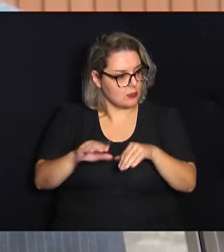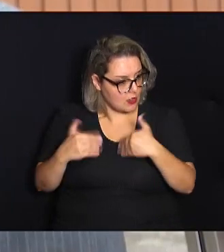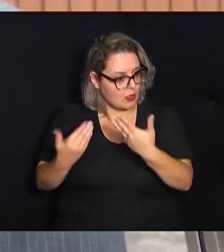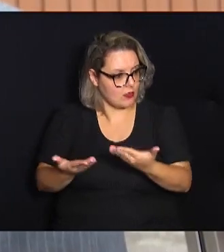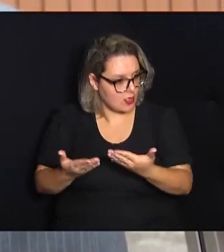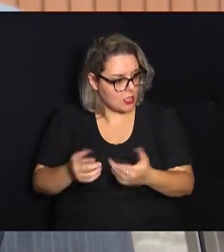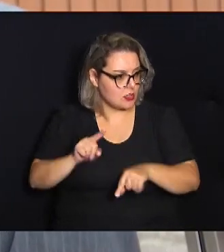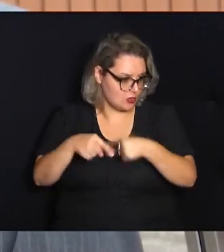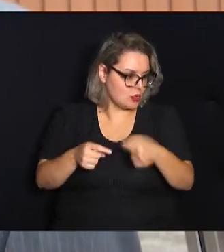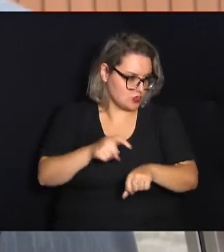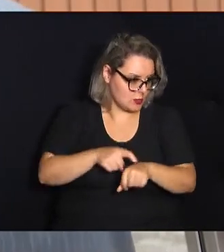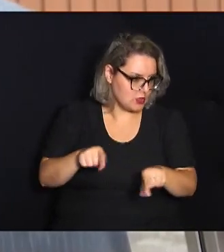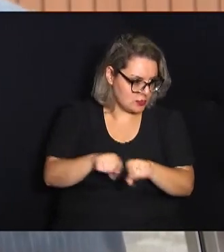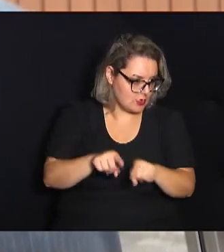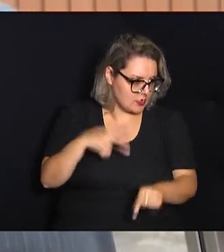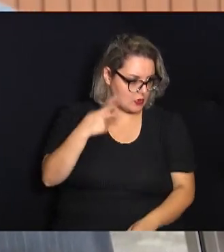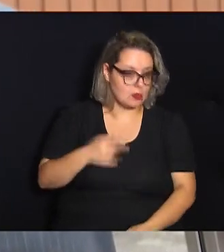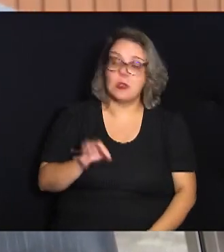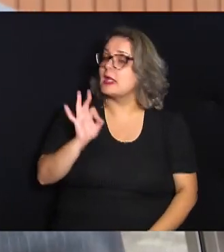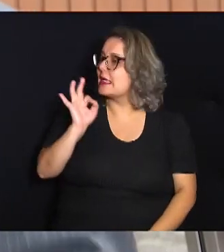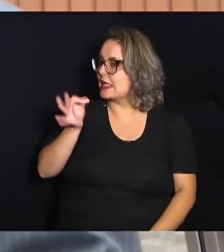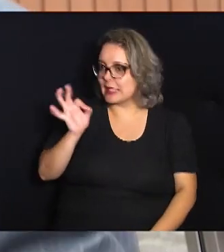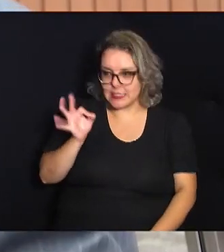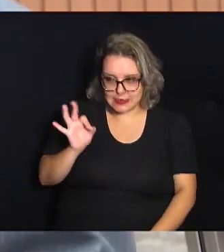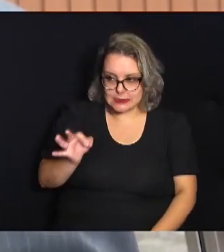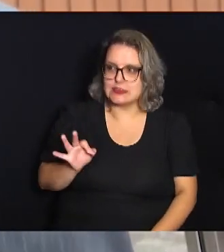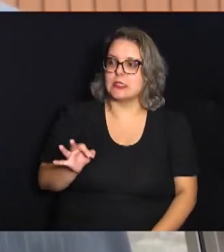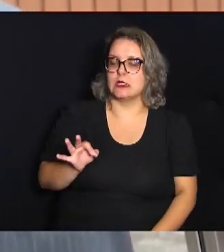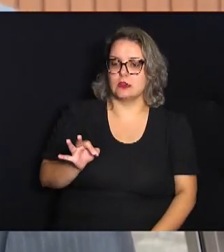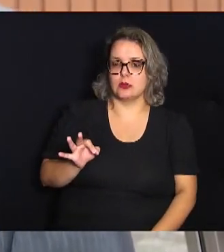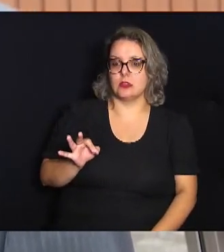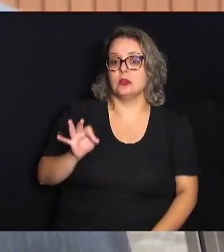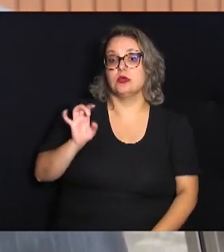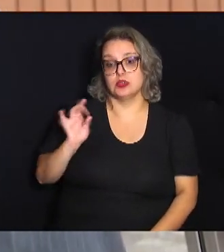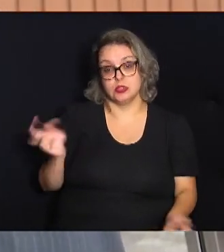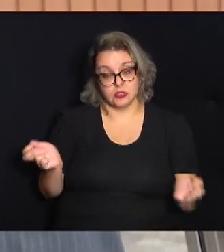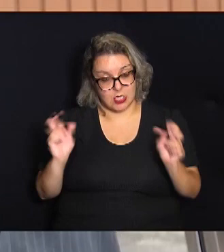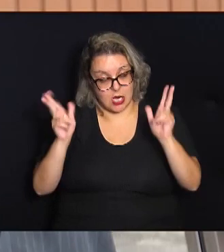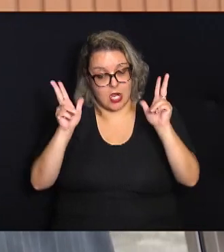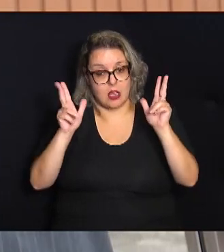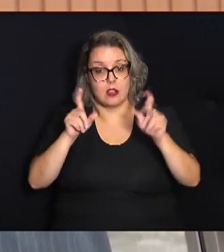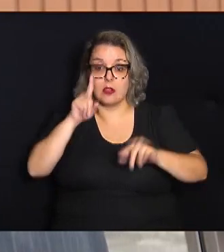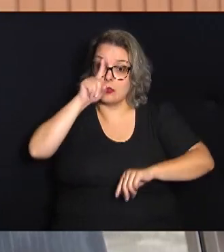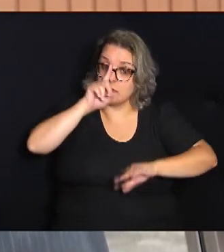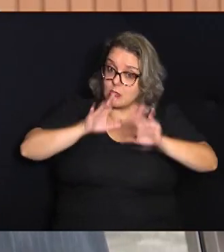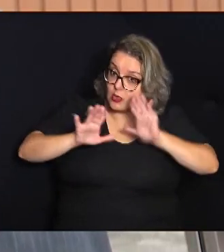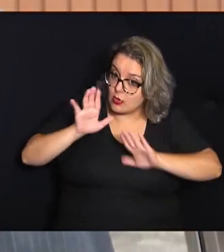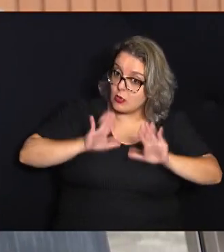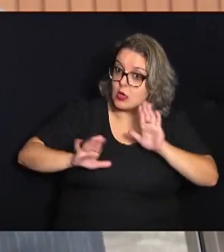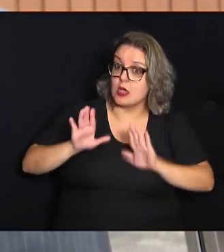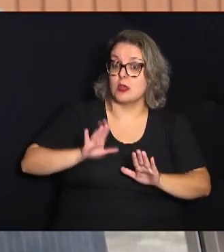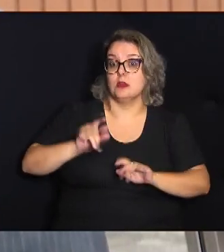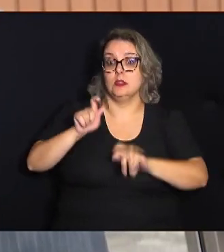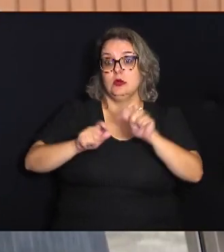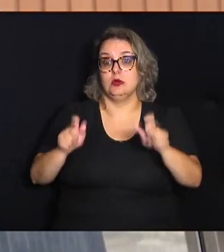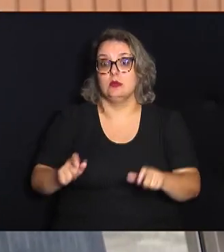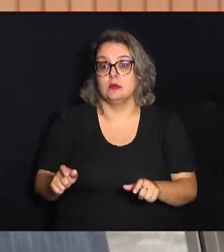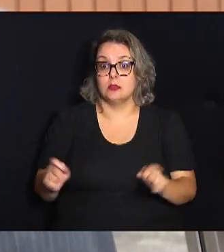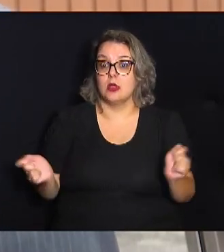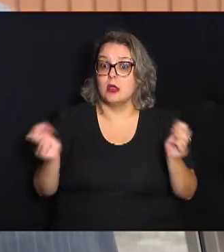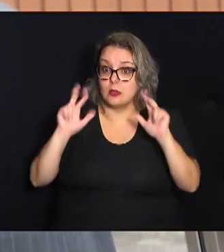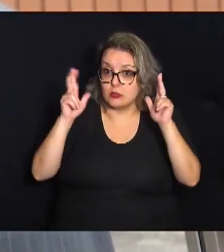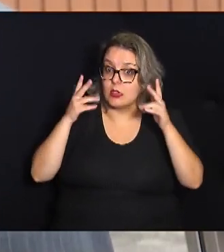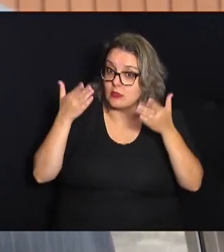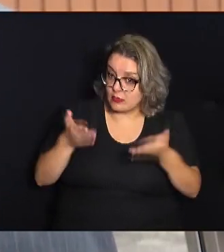situações também, vereador. Exatamente isso, só que eu já alerto para um cuidado que sempre as pessoas me chamam a